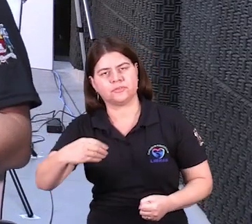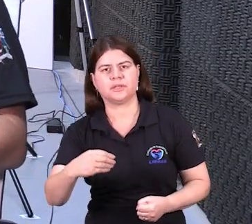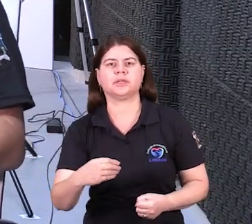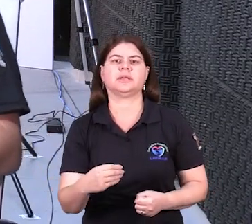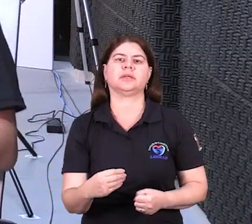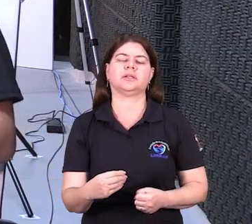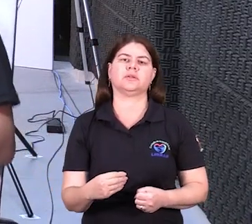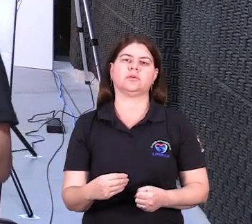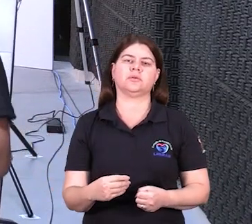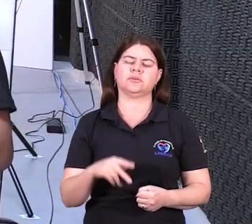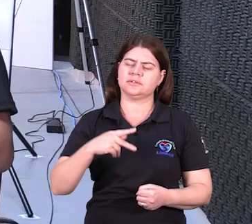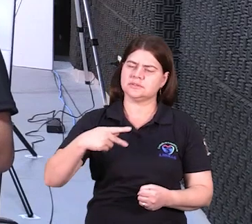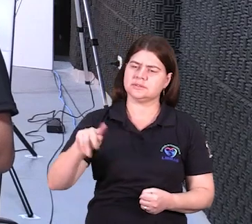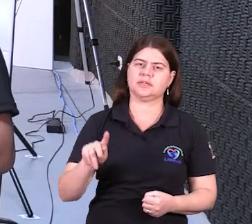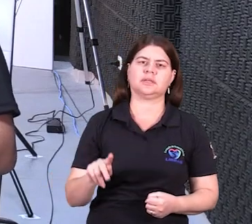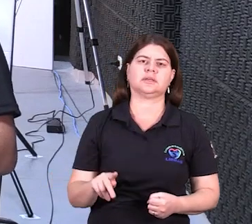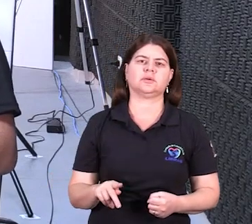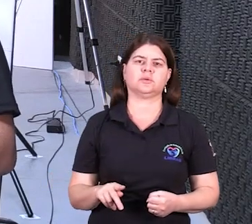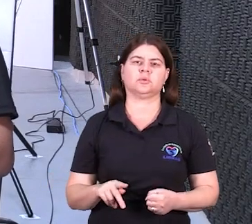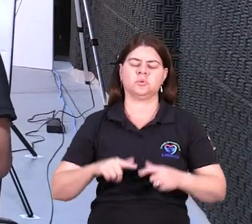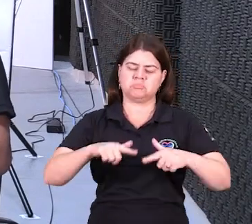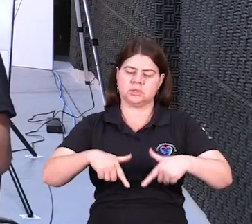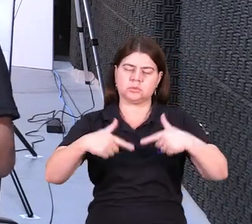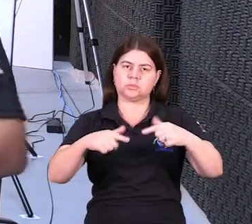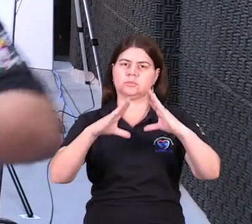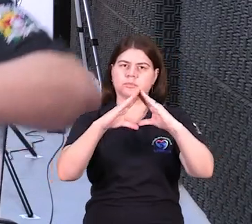português, verás um filho seu,